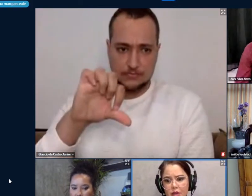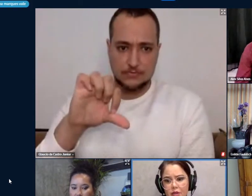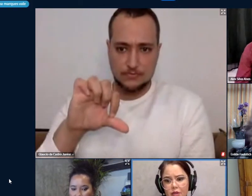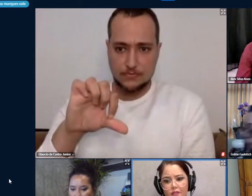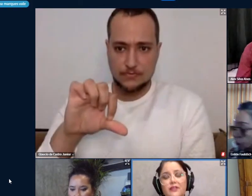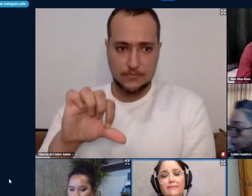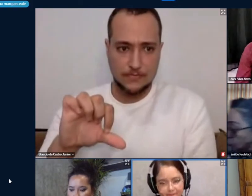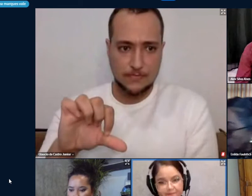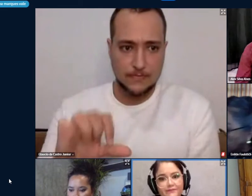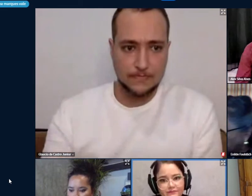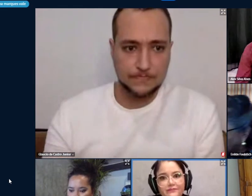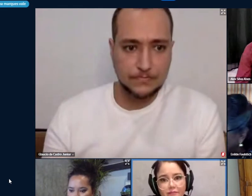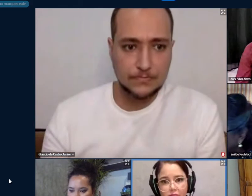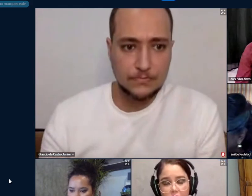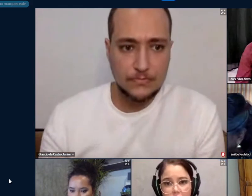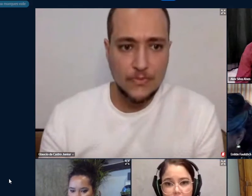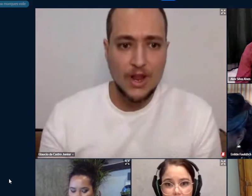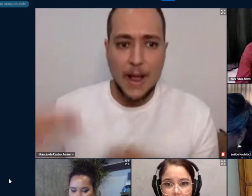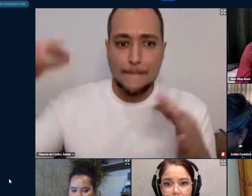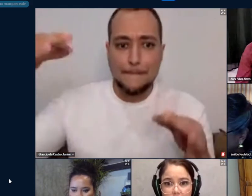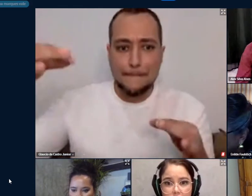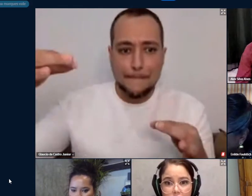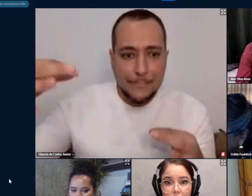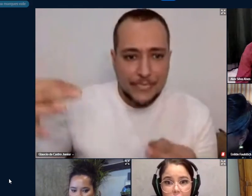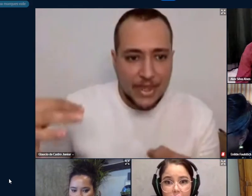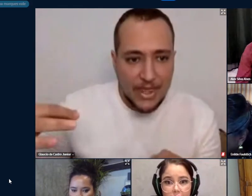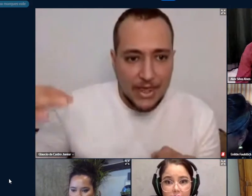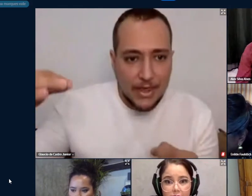Então, número 9...